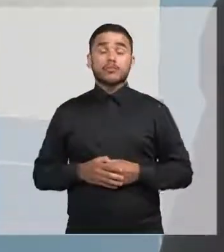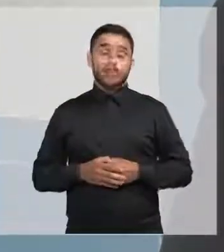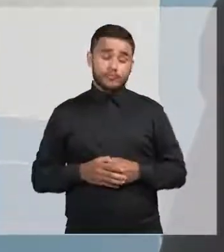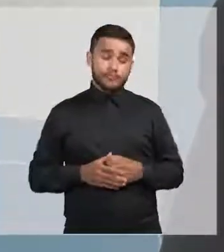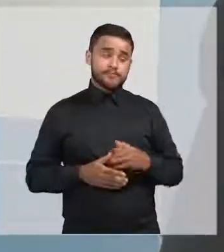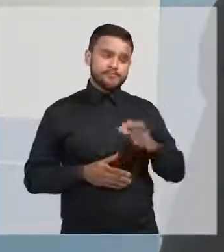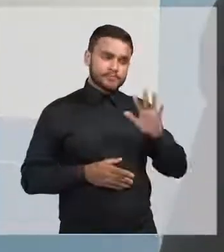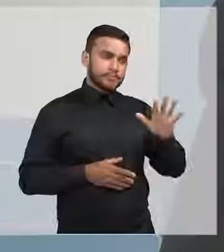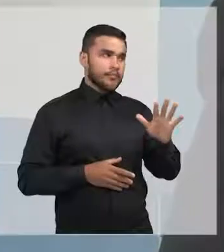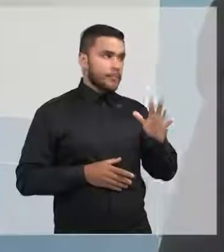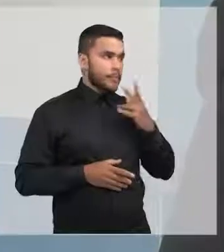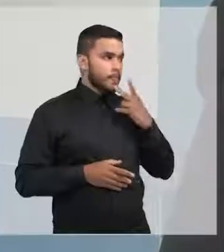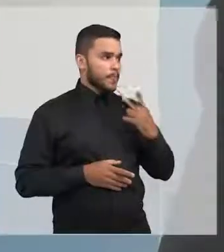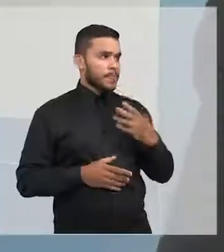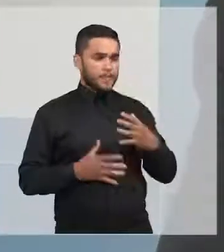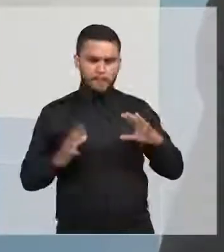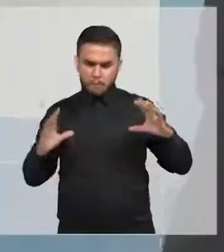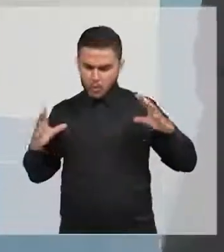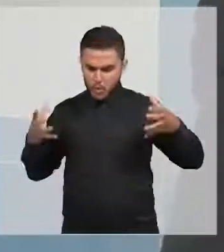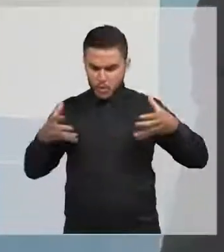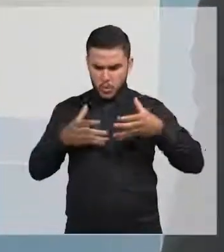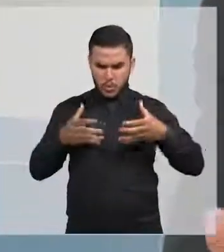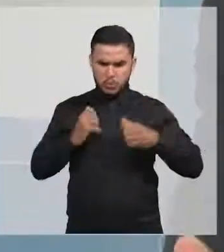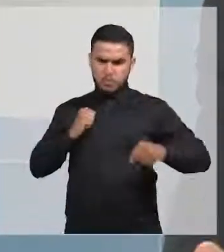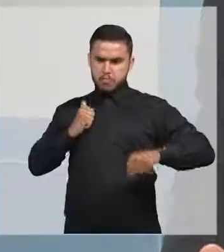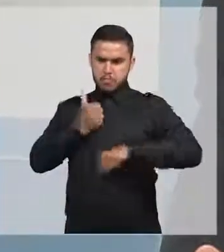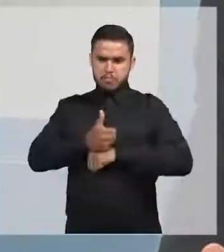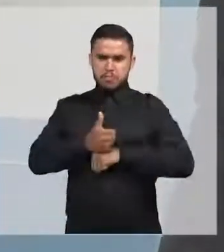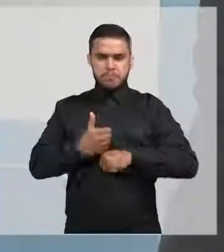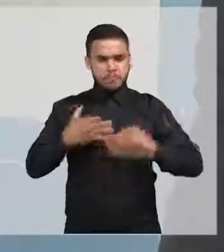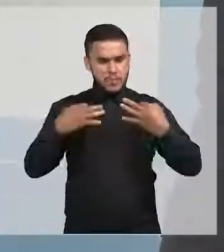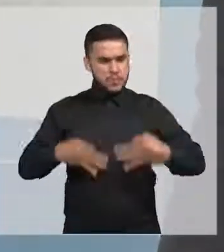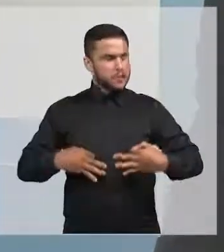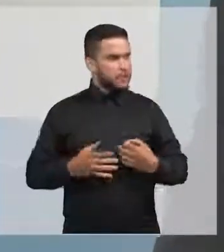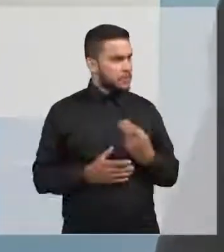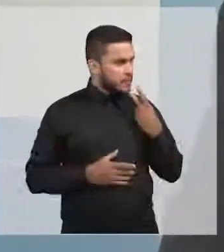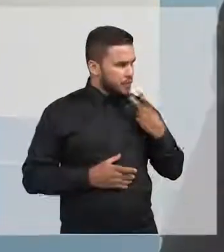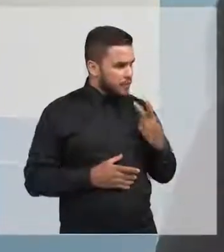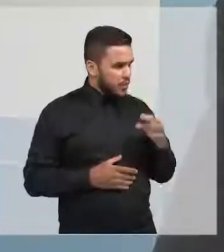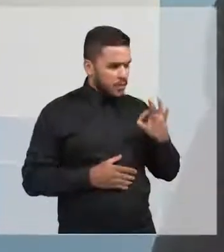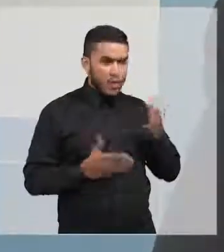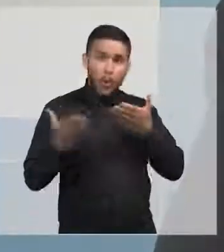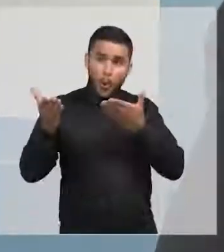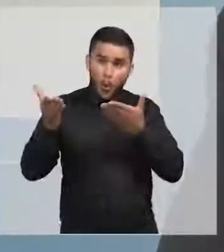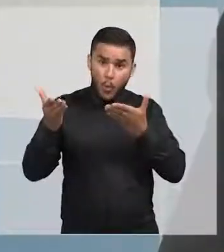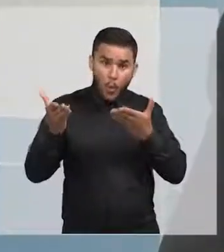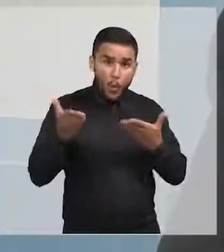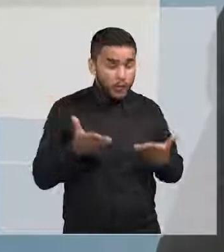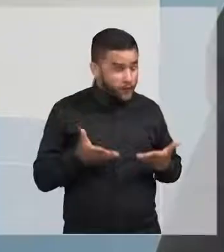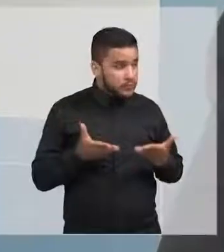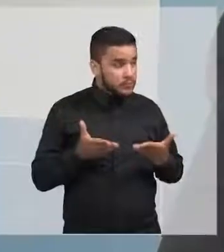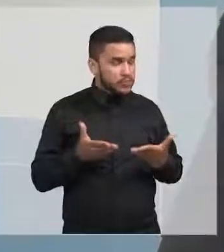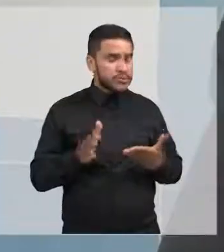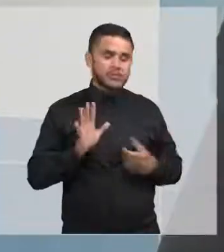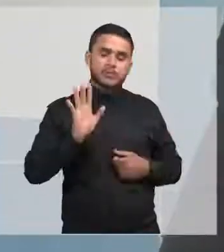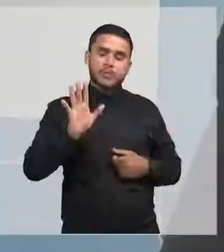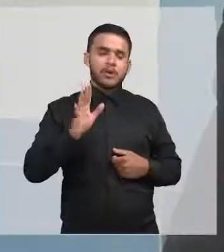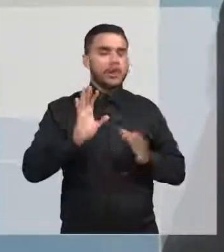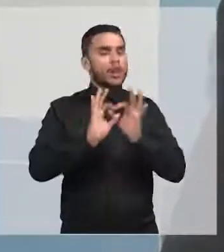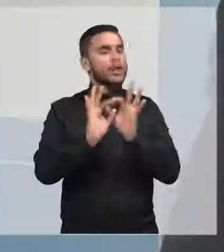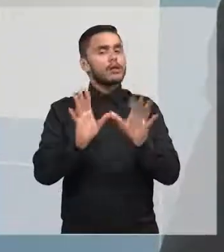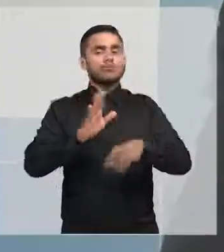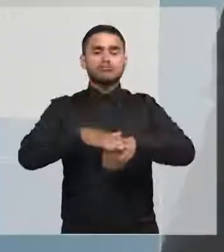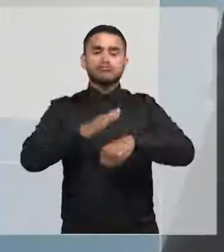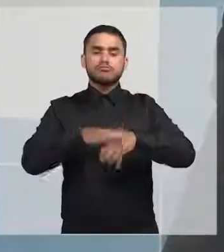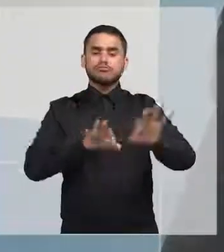disso? Não duvido, duvido, pronto. Carlos. Então, o Moro, se tivesse sido candidatado a presidente, ele seria hoje presidente, não seria Jair Messias Bolsonaro, não. Concordo. Então,